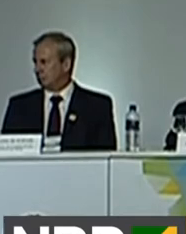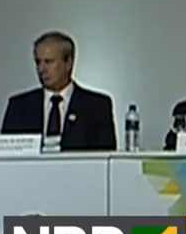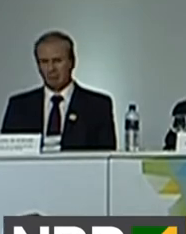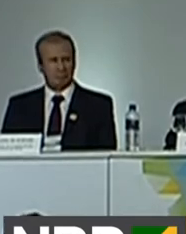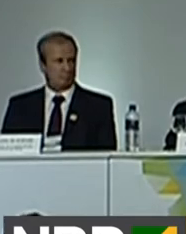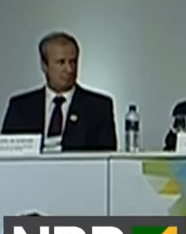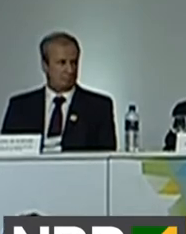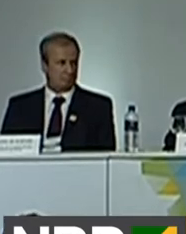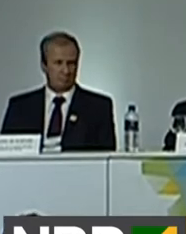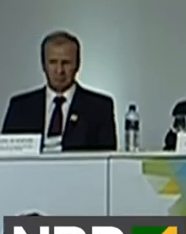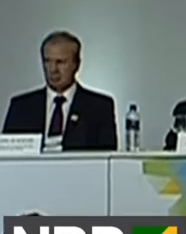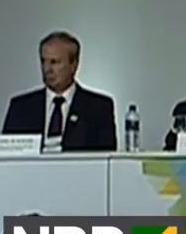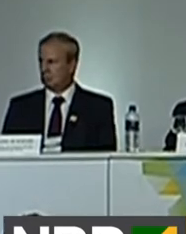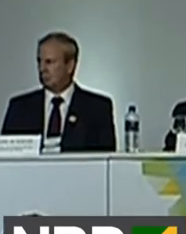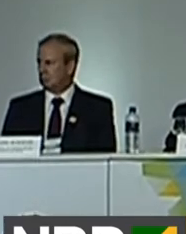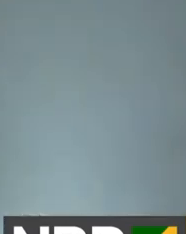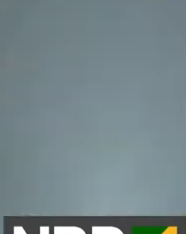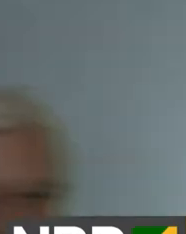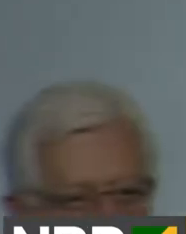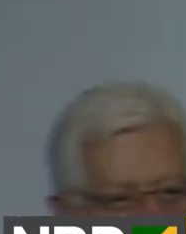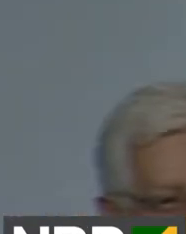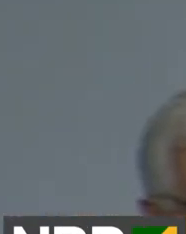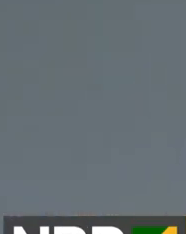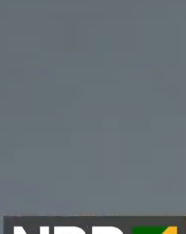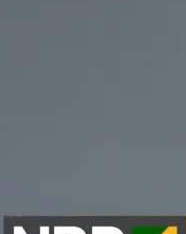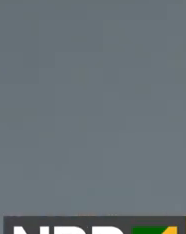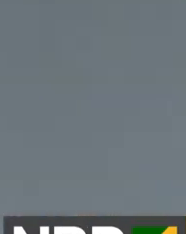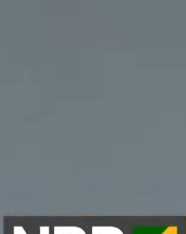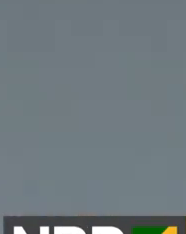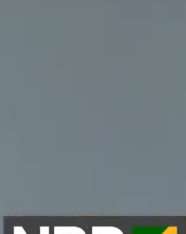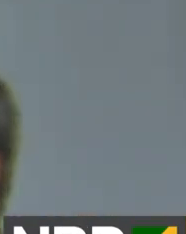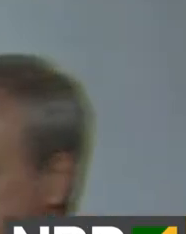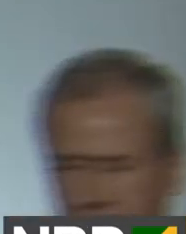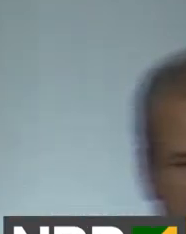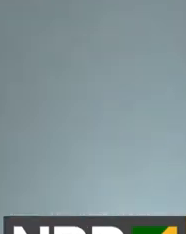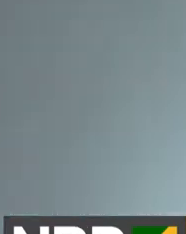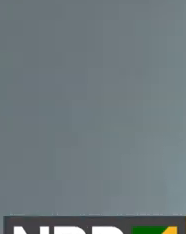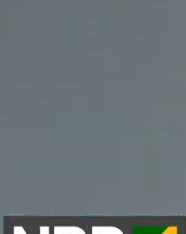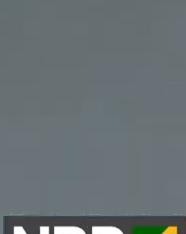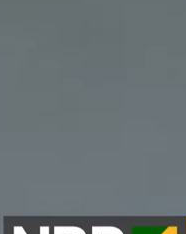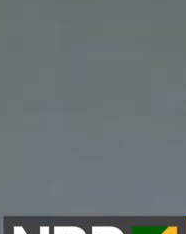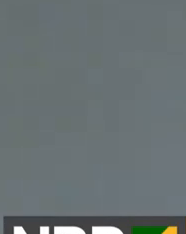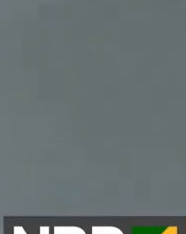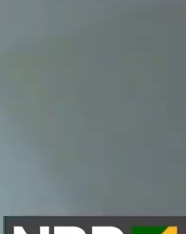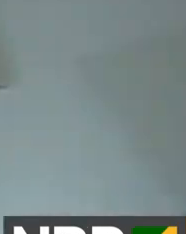Com a palavra, o presidente da República, Michel Temer.